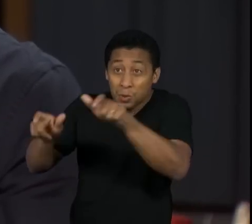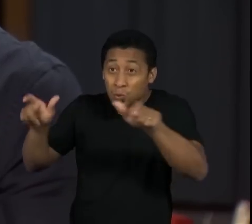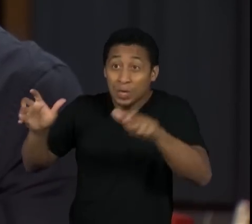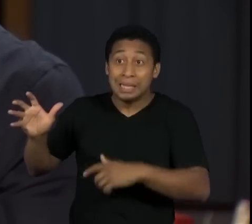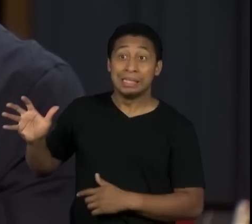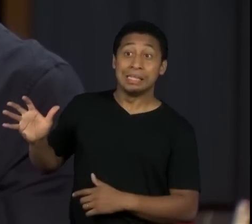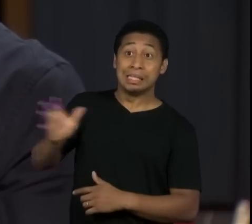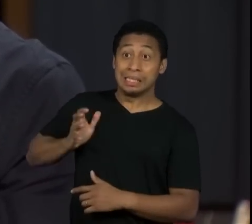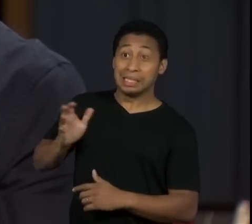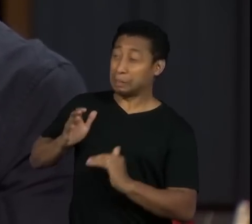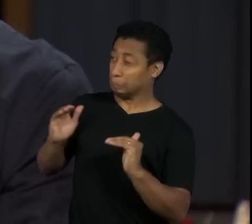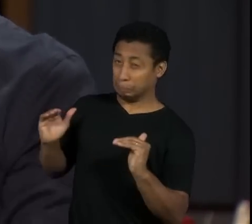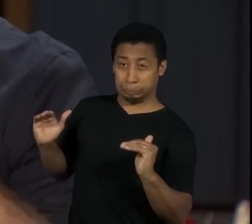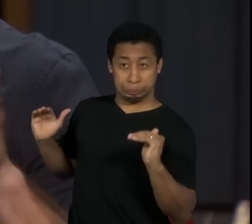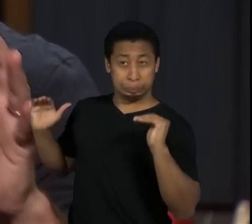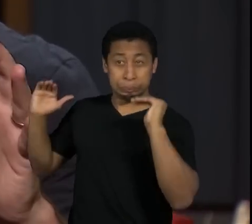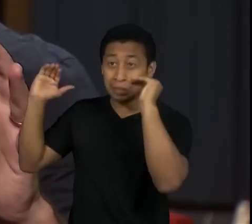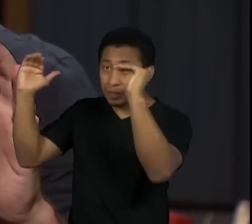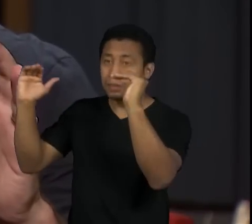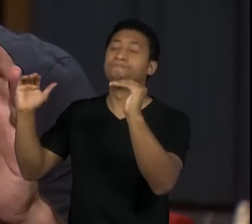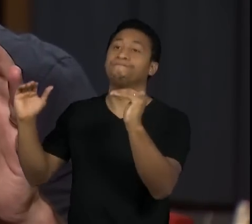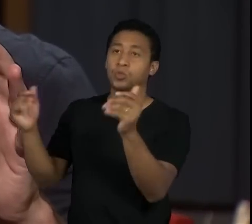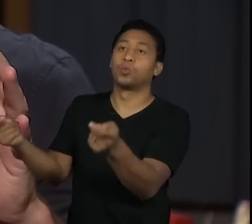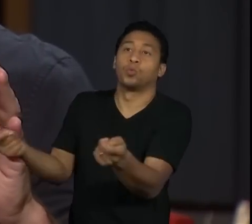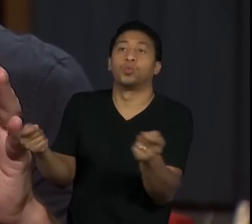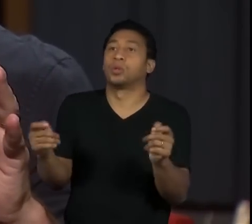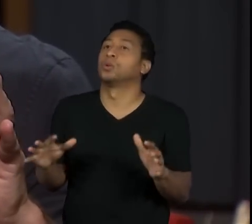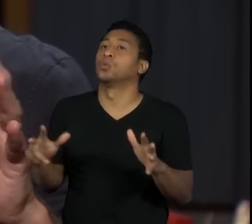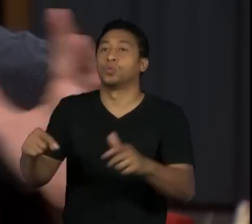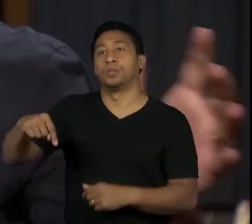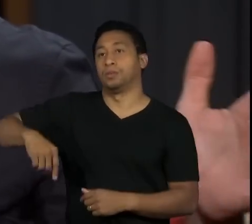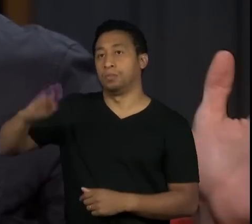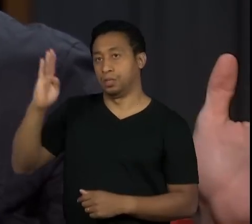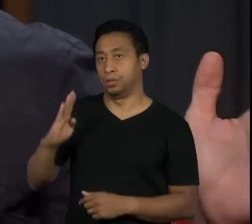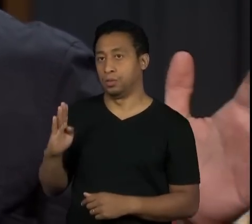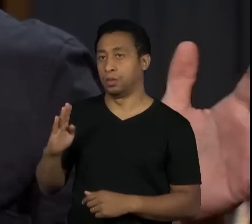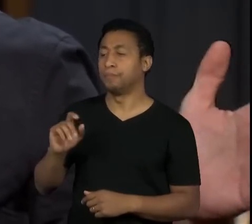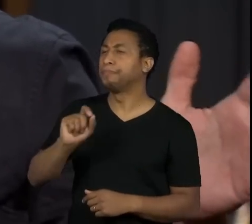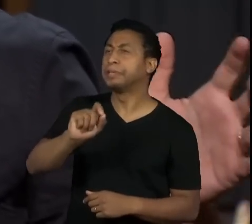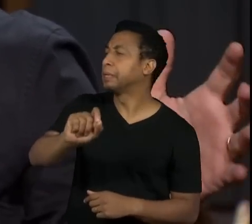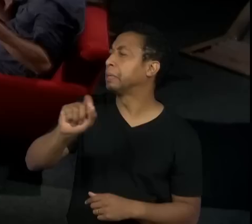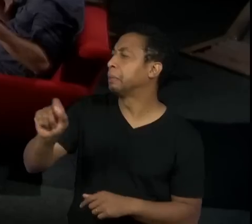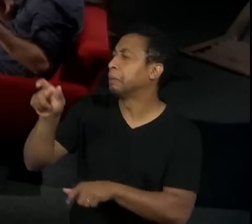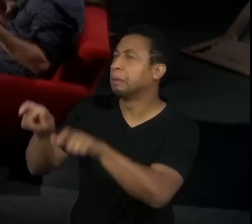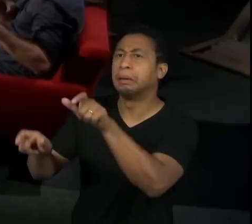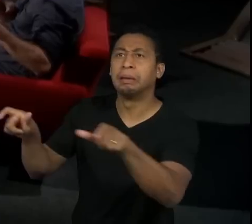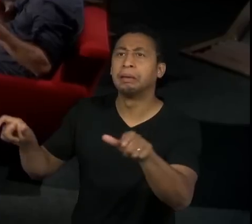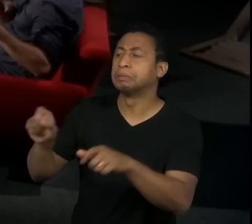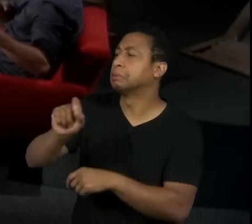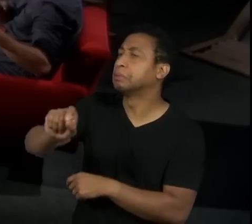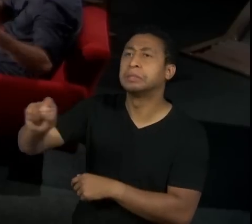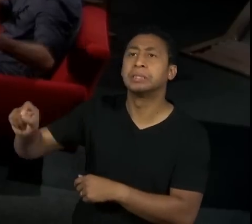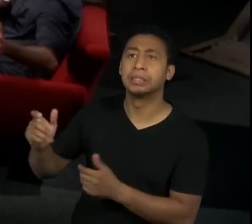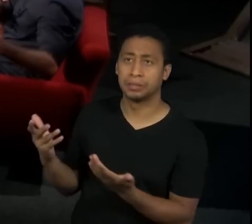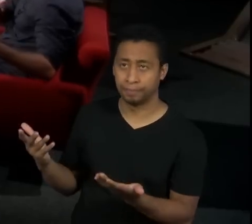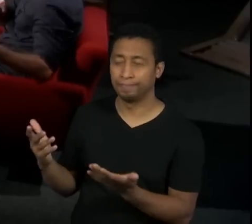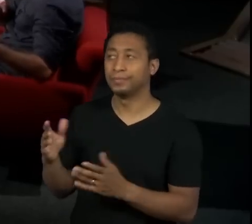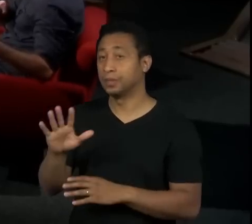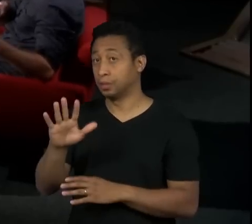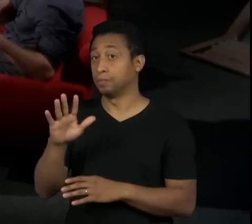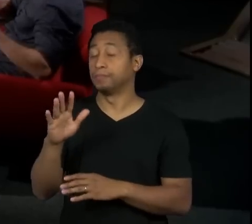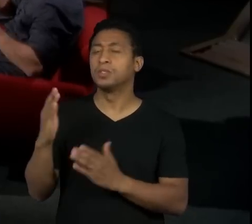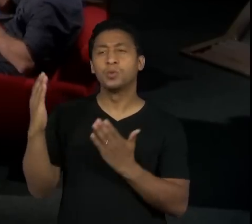Brasil. Sei. De quem que eu estou falando? Né? Eu estou falando de até 50, 100